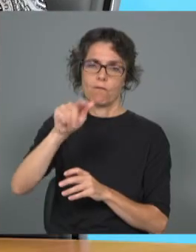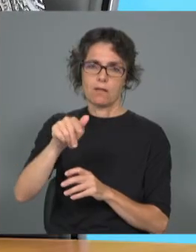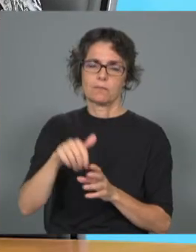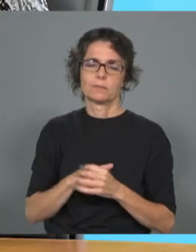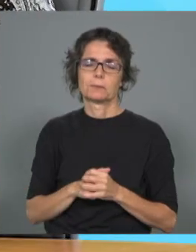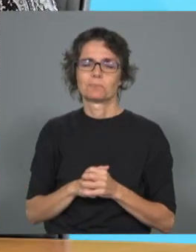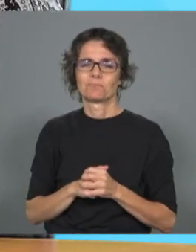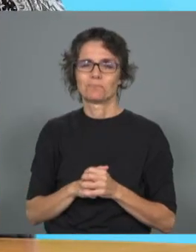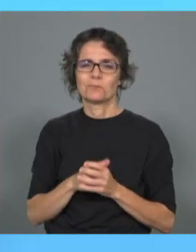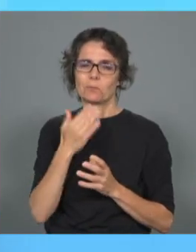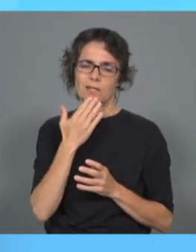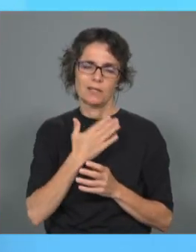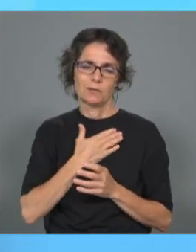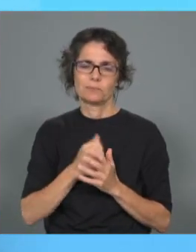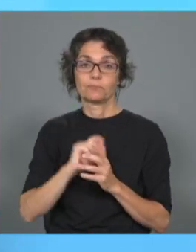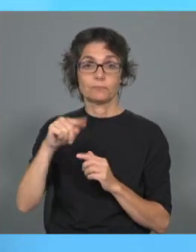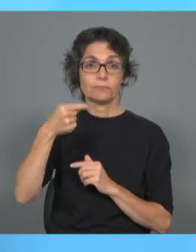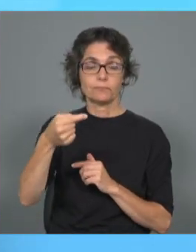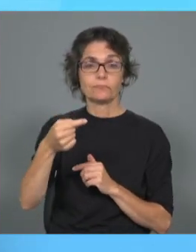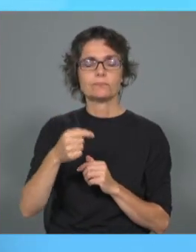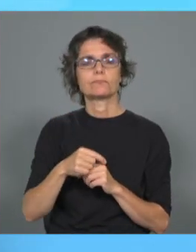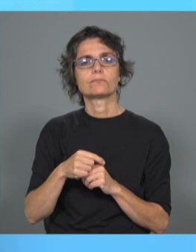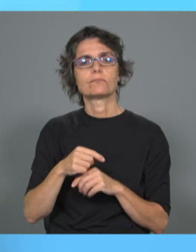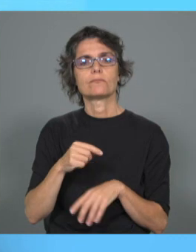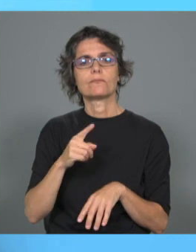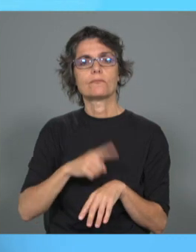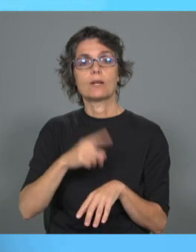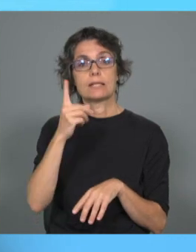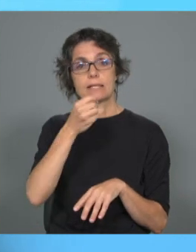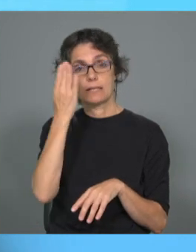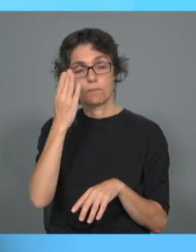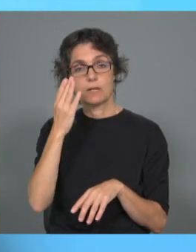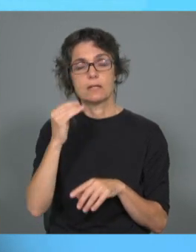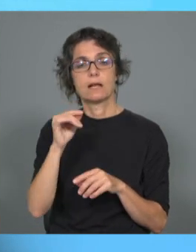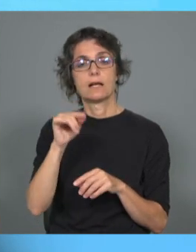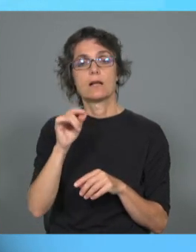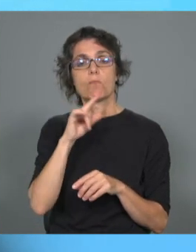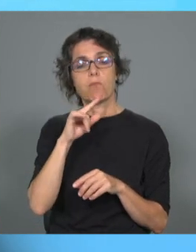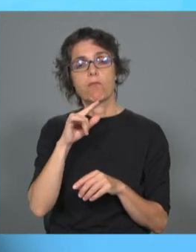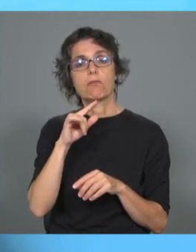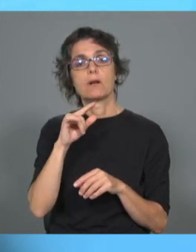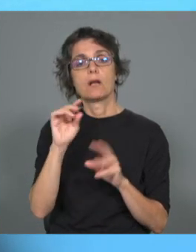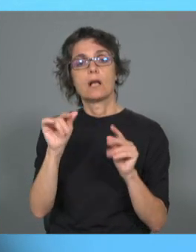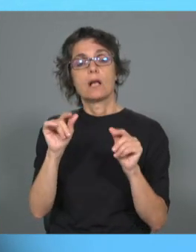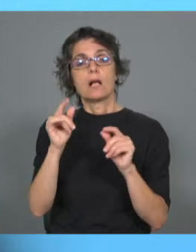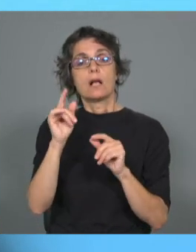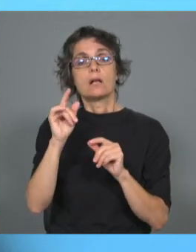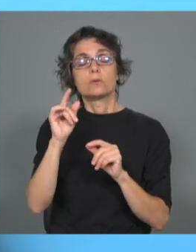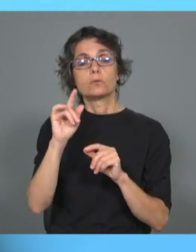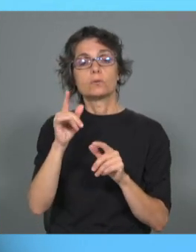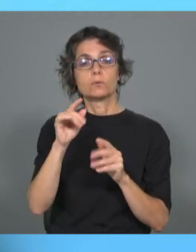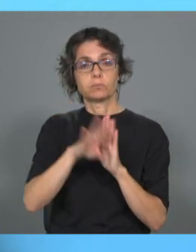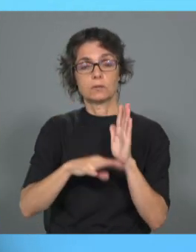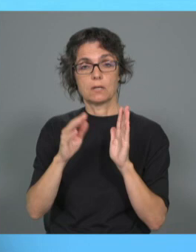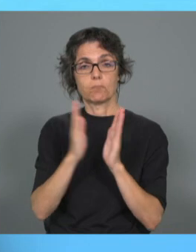aqui. Lembro que amanhã, poucos minutos após as 6 da manhã, pode acompanhar a edição rádio do programa Eclésia